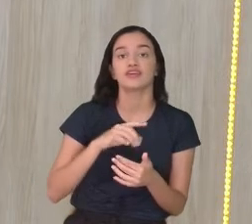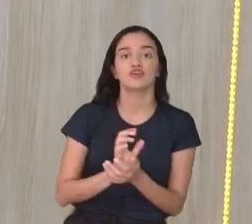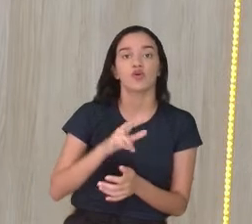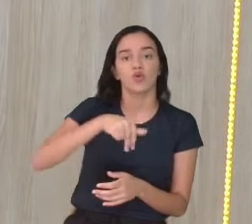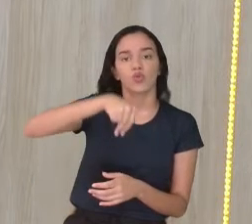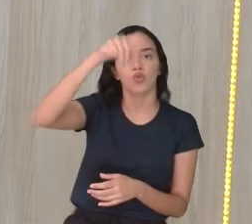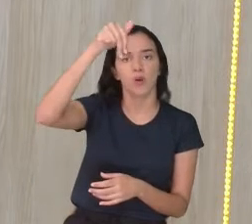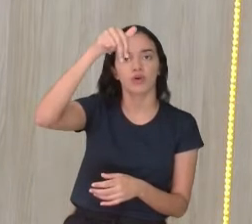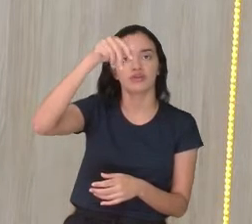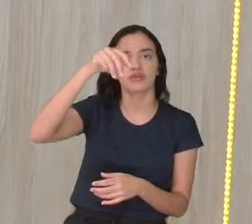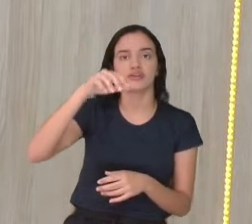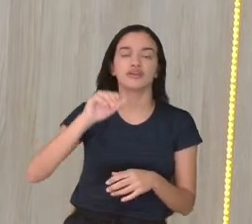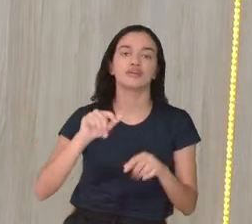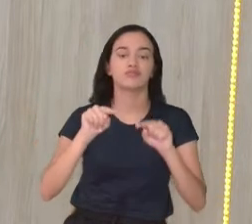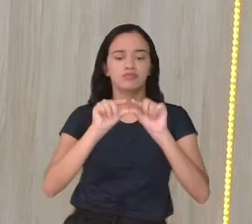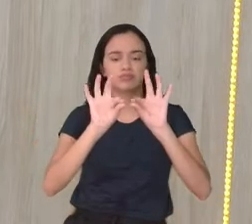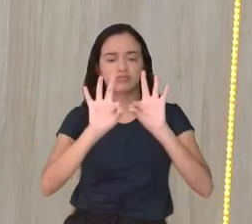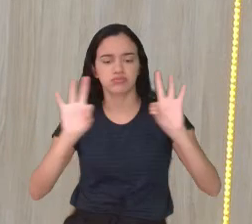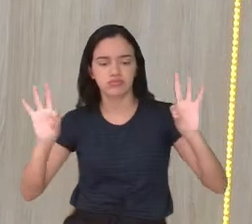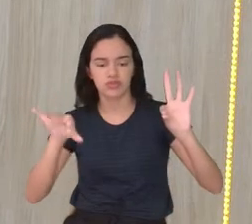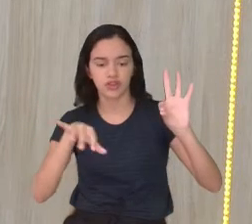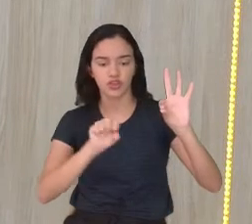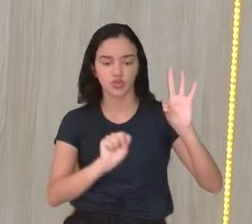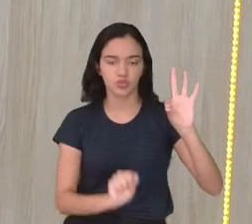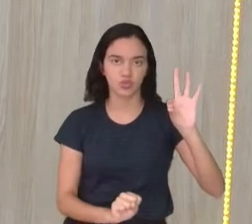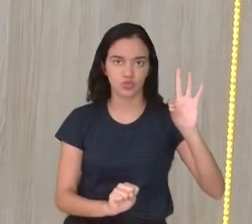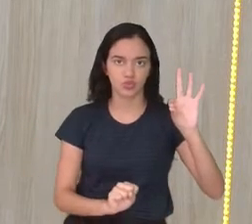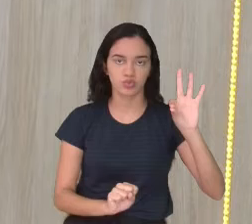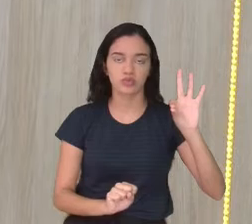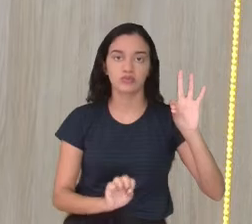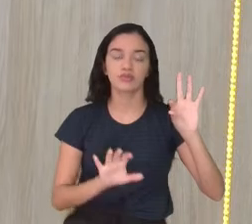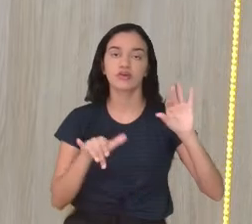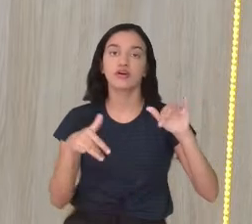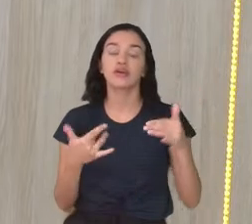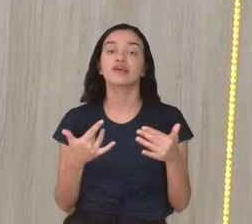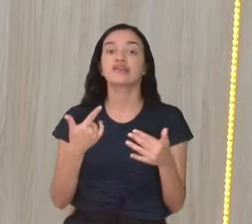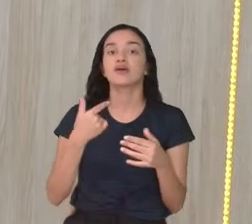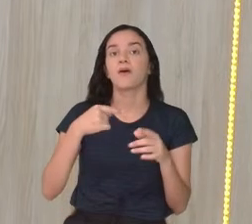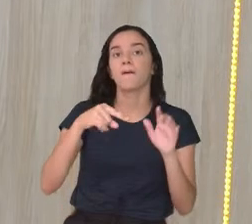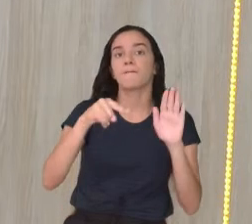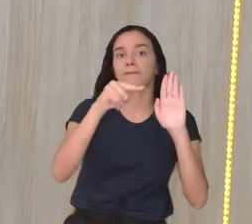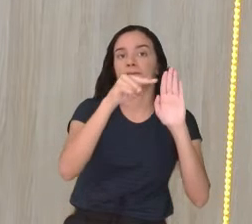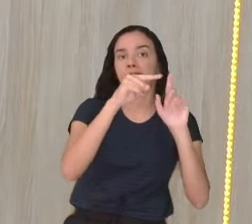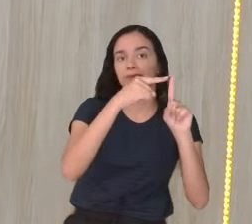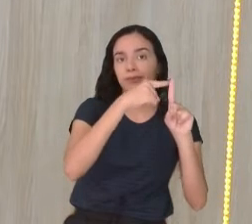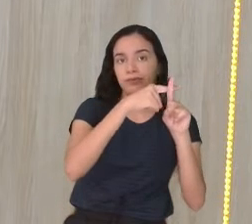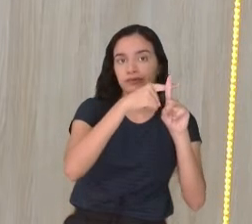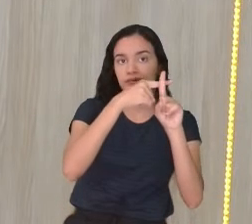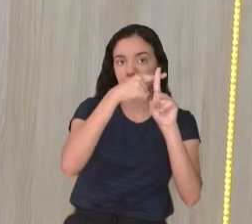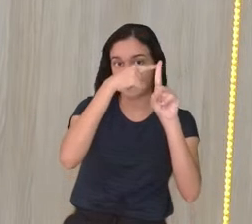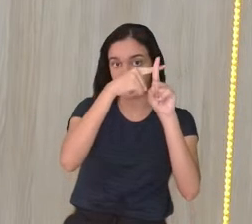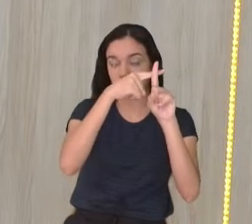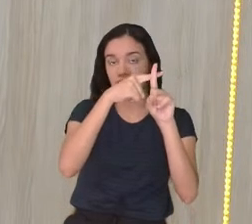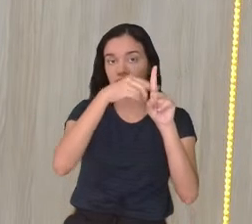sul. E aí vai variando, né? Para o norte, positivamente, e para o